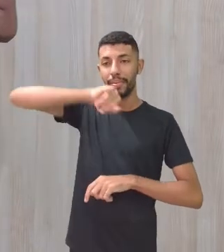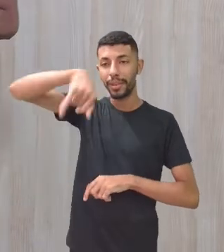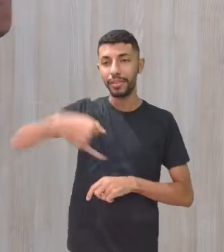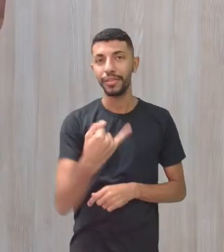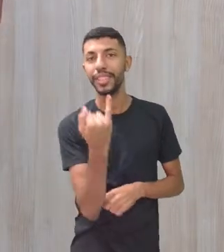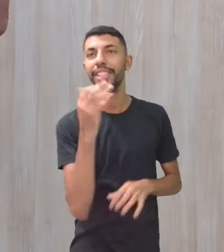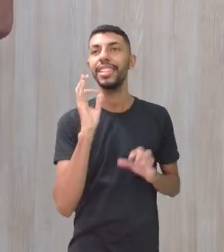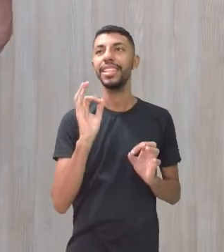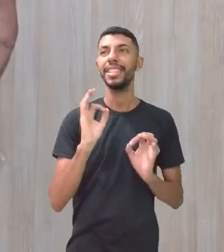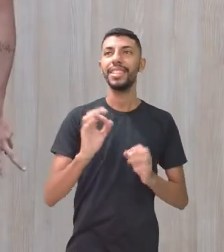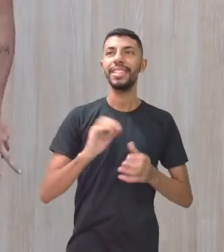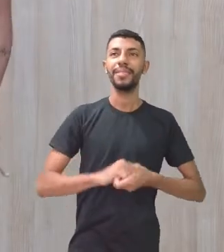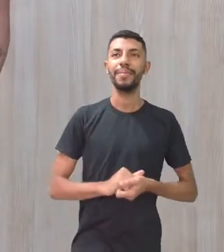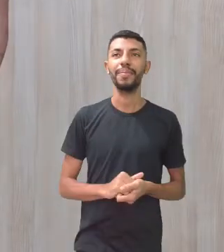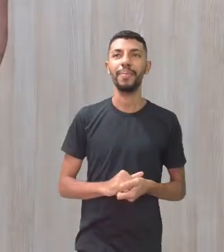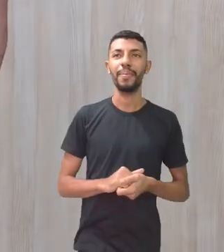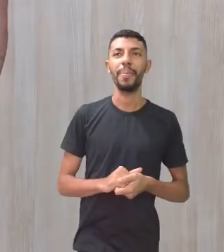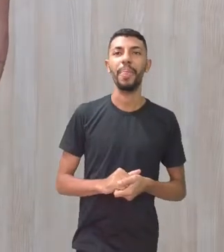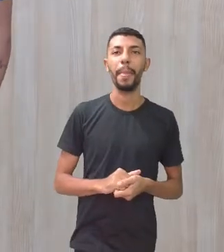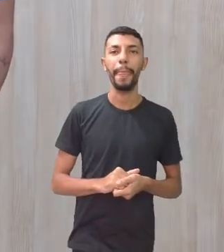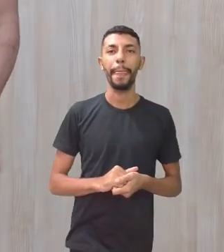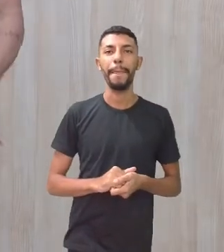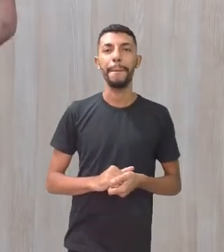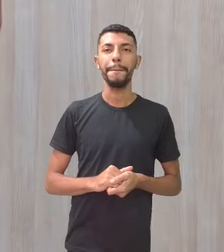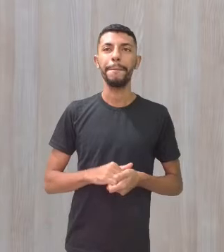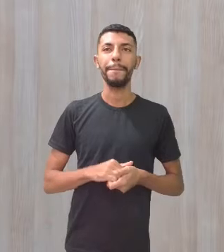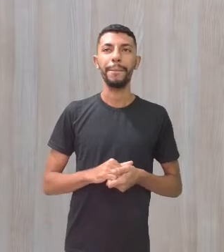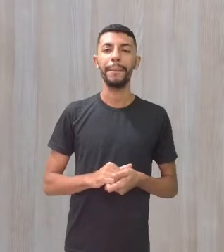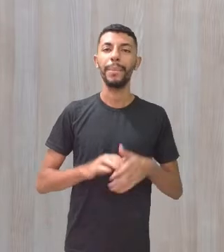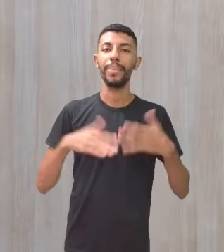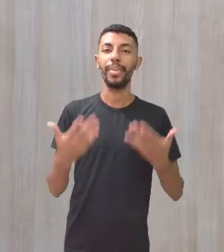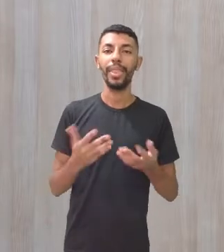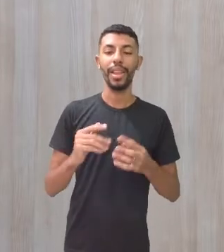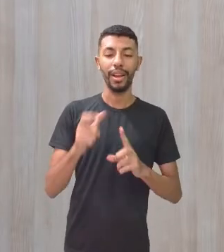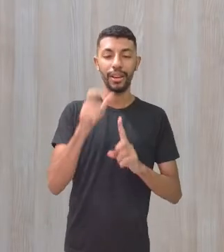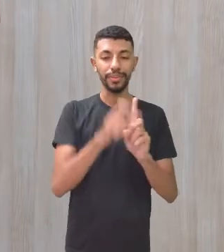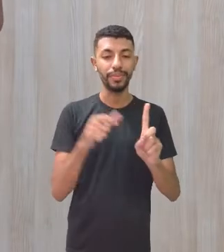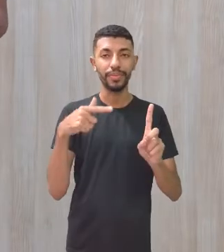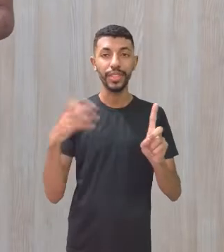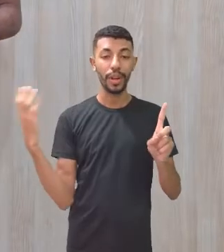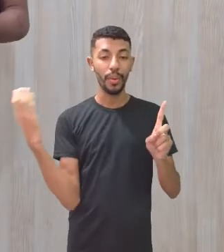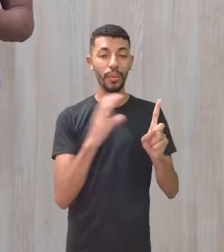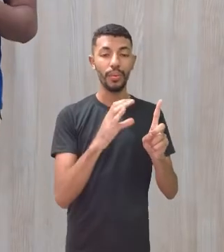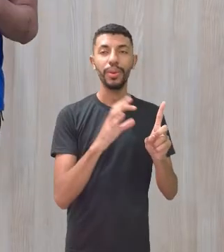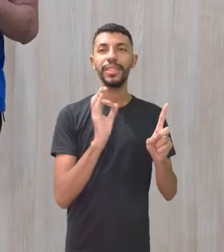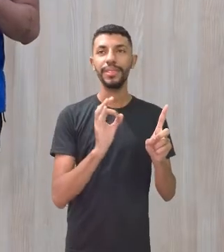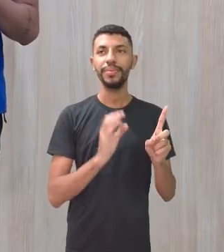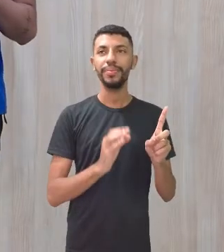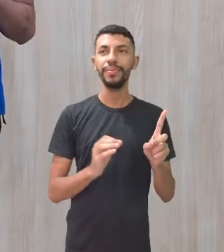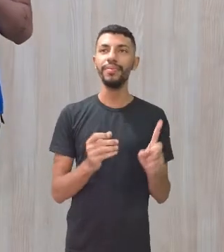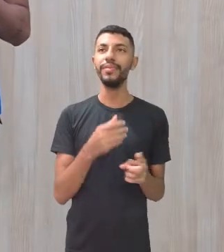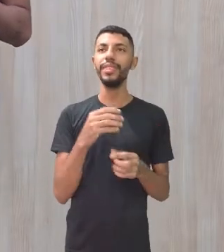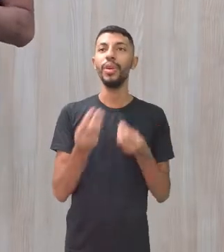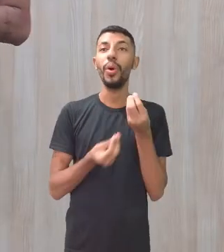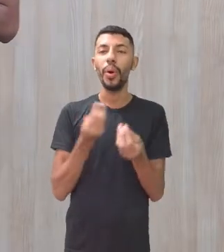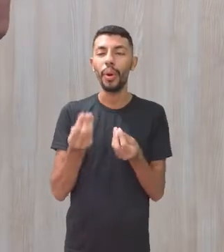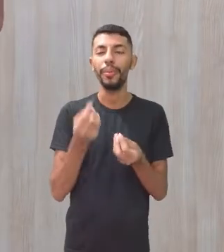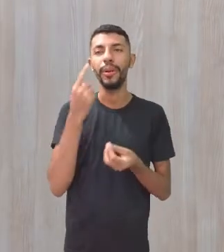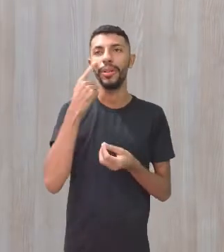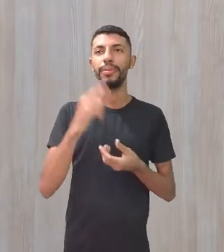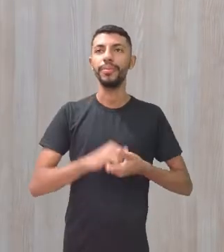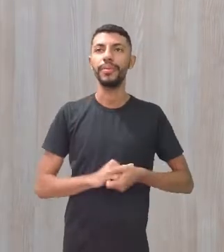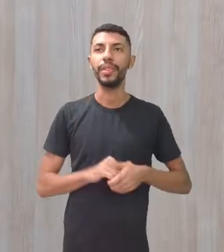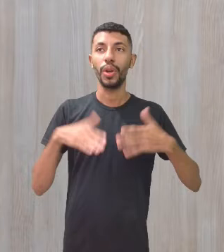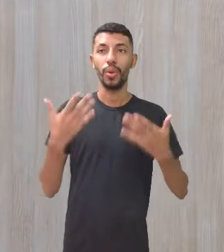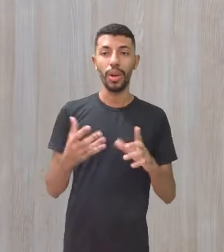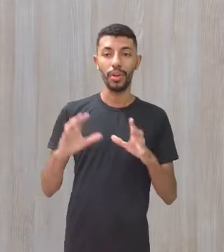ela ali já. Peguei tudo junto. Os jogadores são queimados, né? Nos seguintes casos.